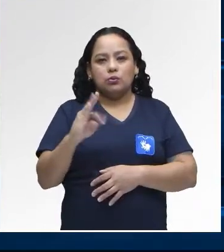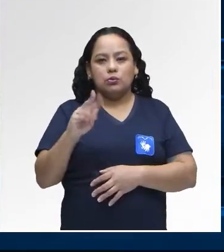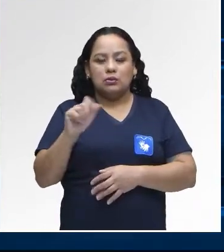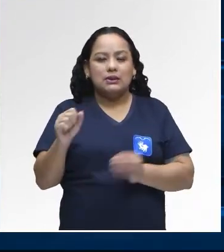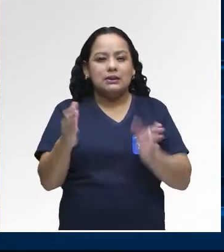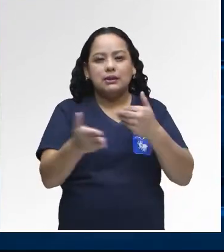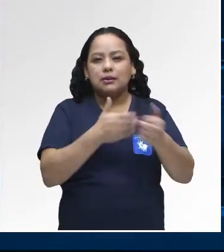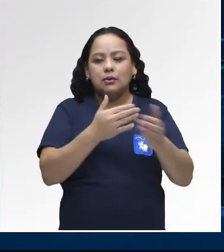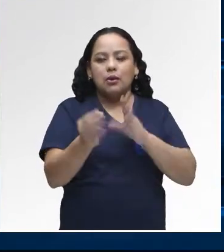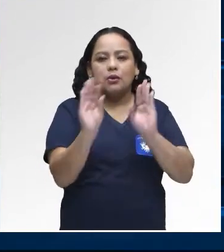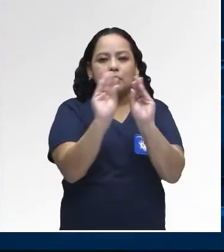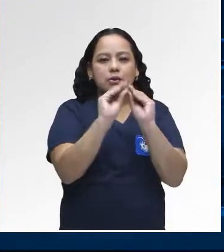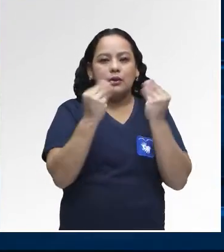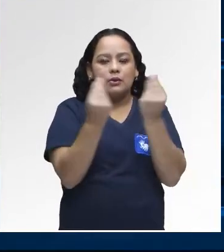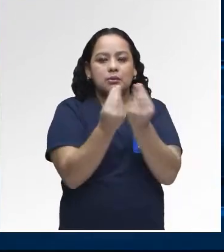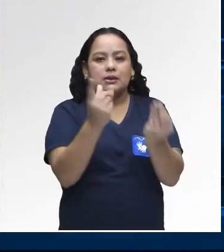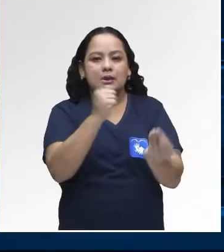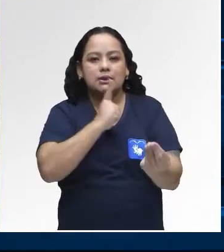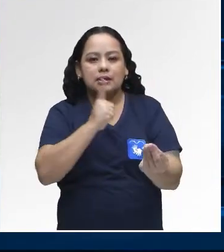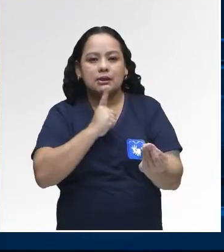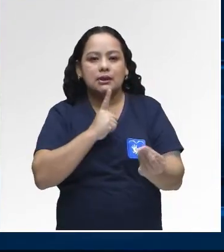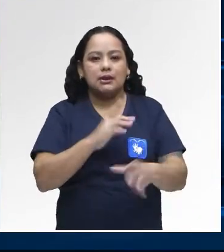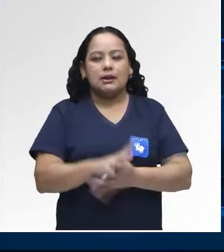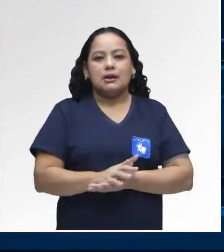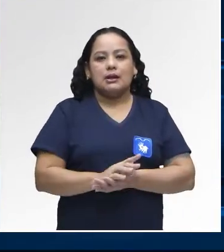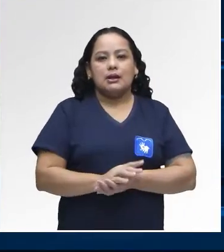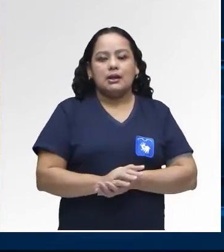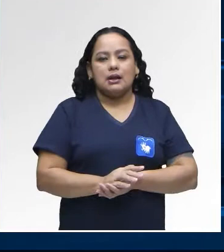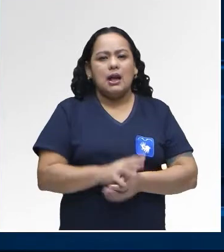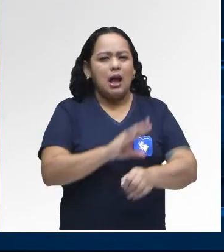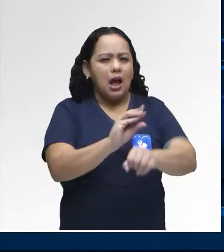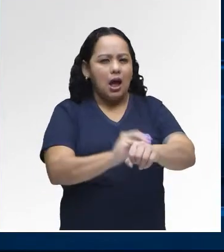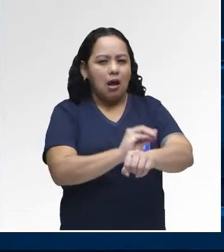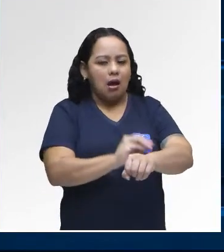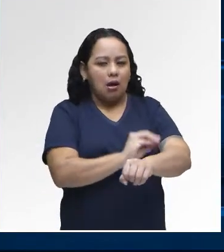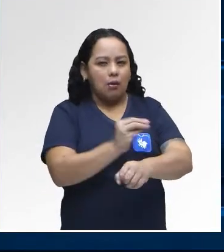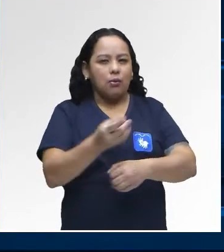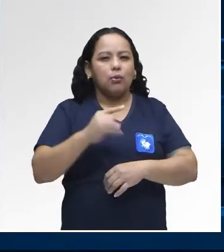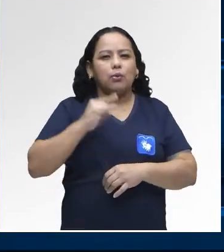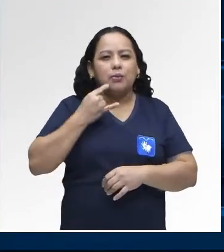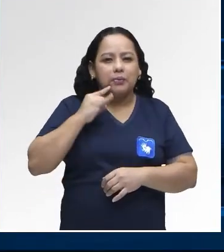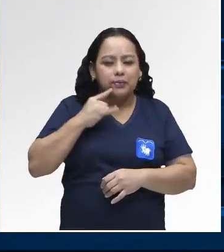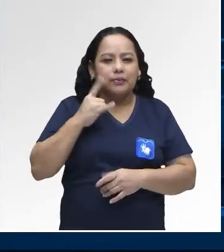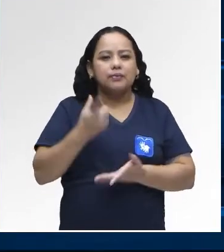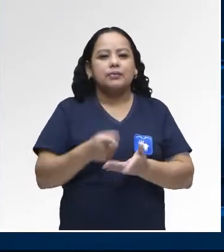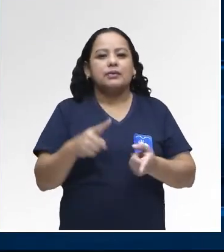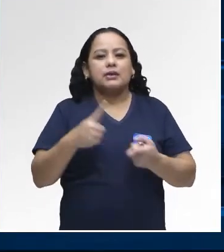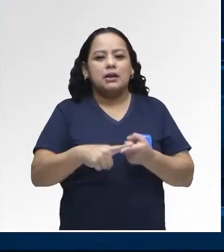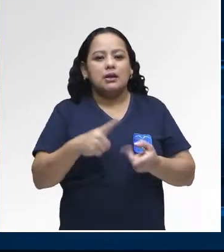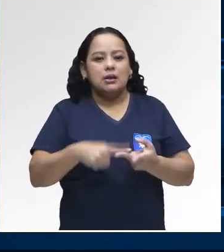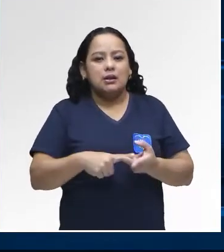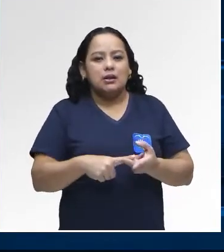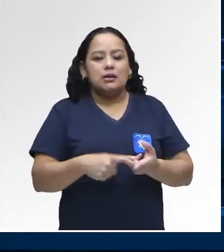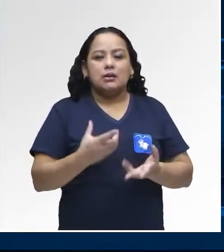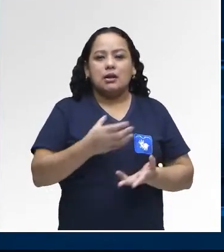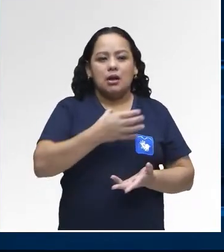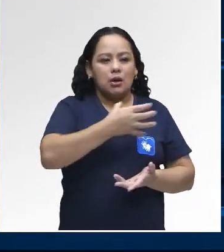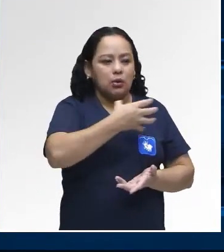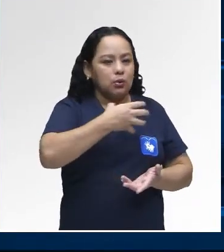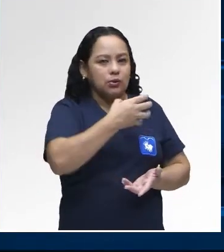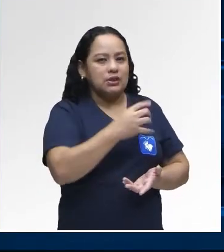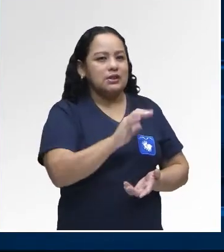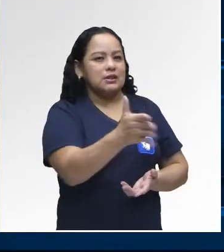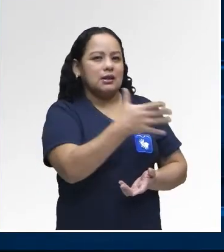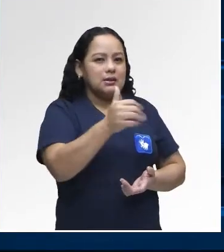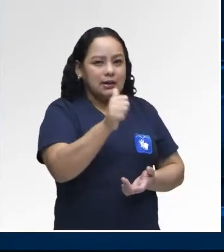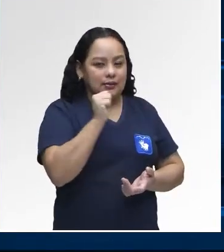substância que contenha álcool, né? Como nas bebidas alcoólicas, seja uísque, seja